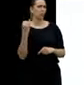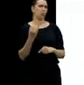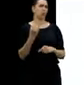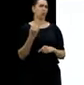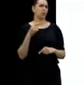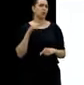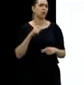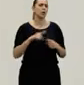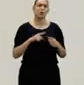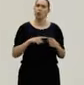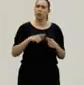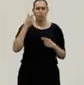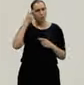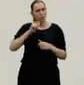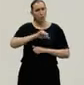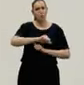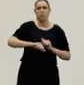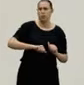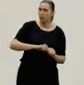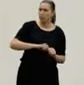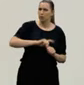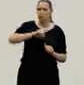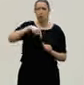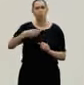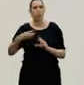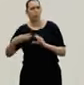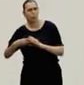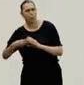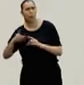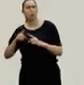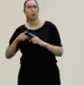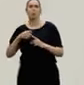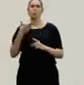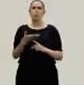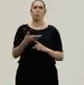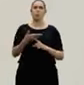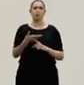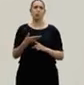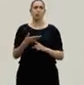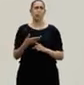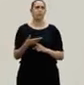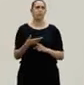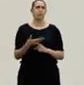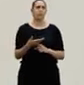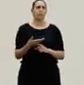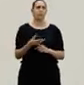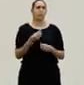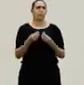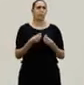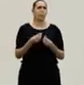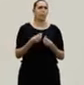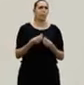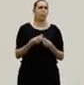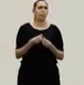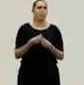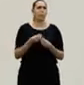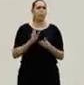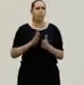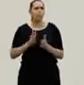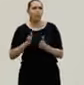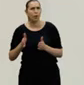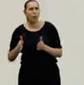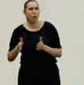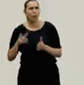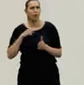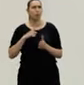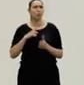que, né, conseguem se transformar em tantas células, se elas vão ser, como eu posso dizer, suscetíveis, se